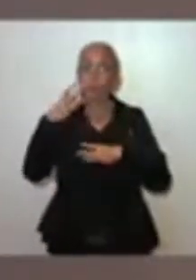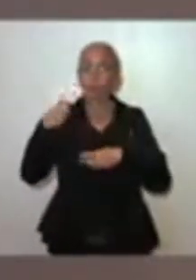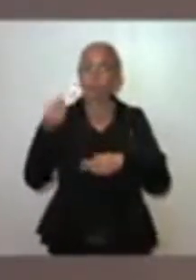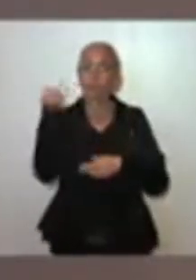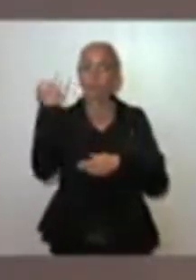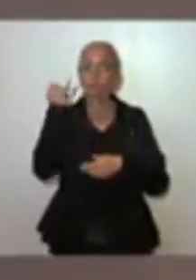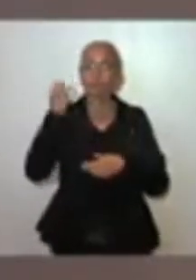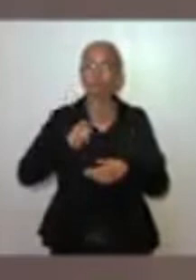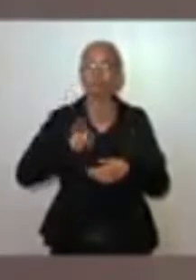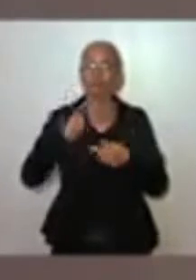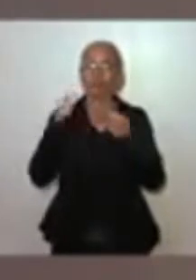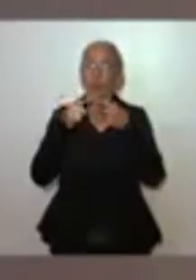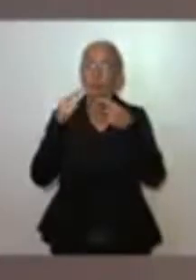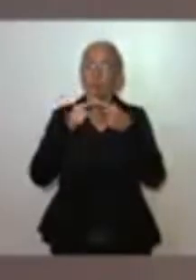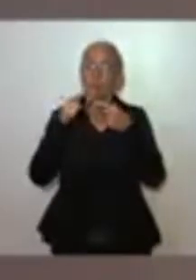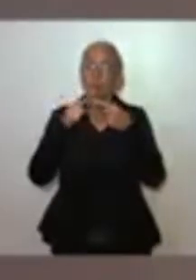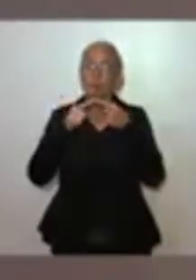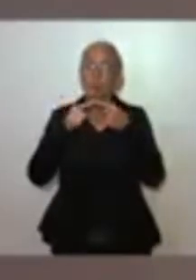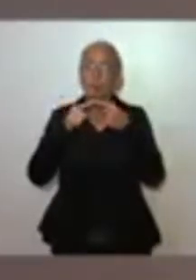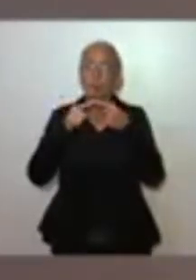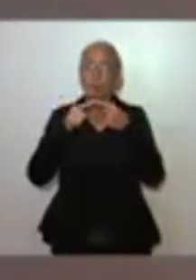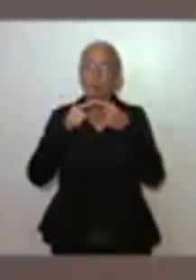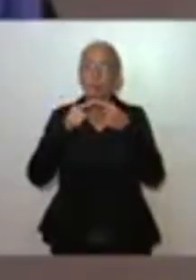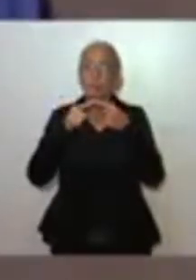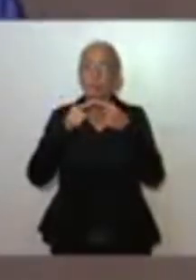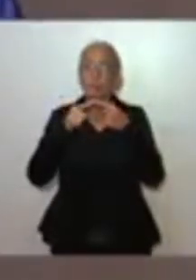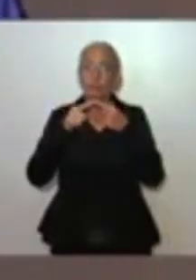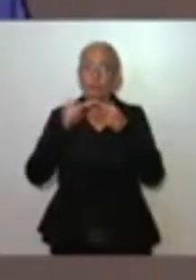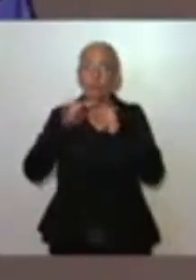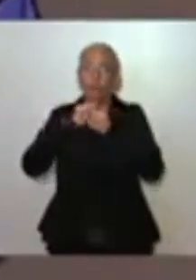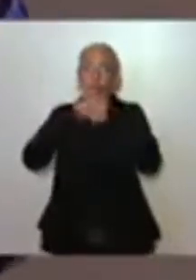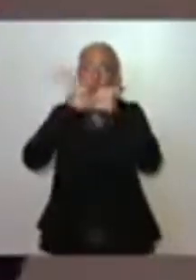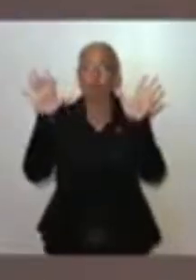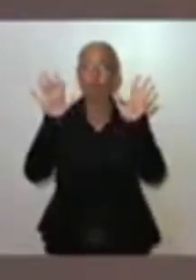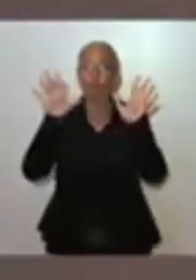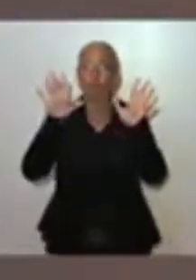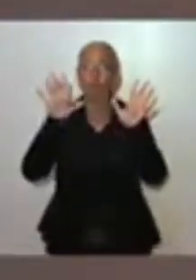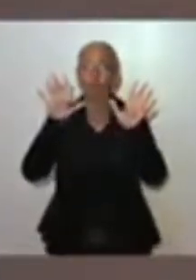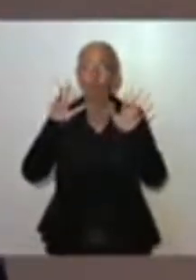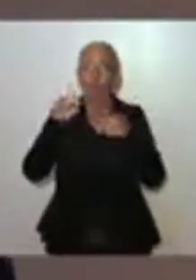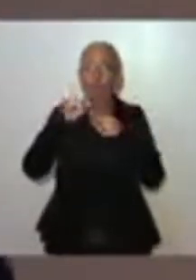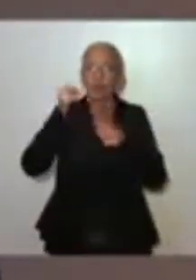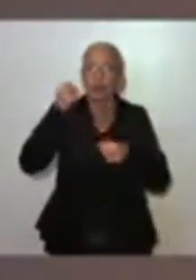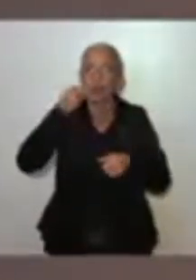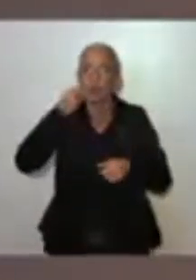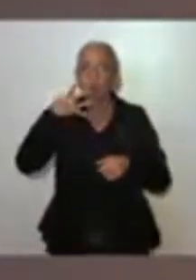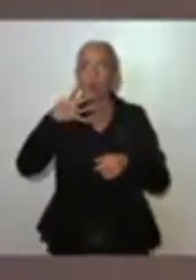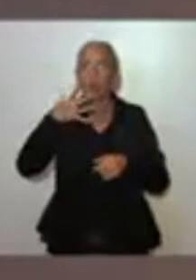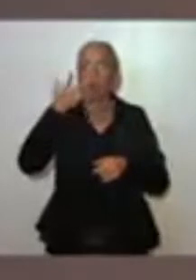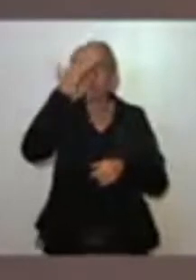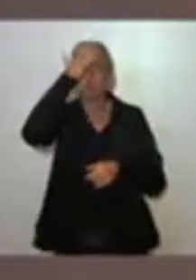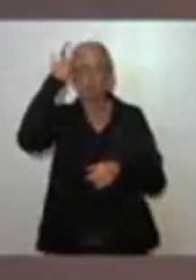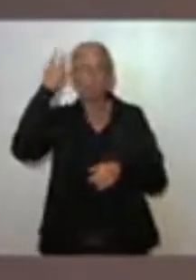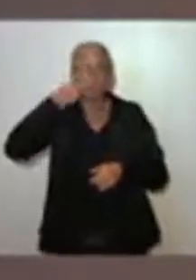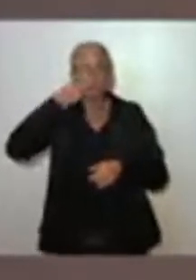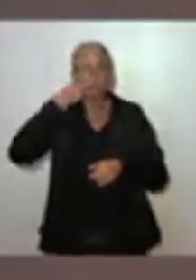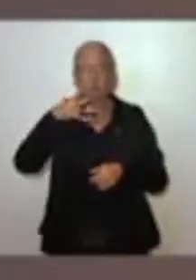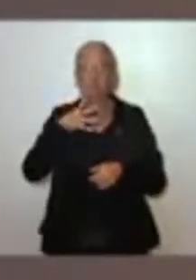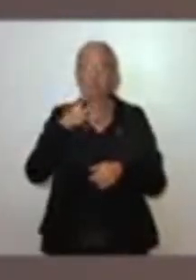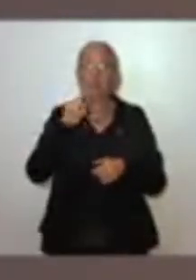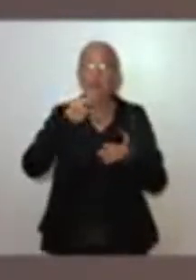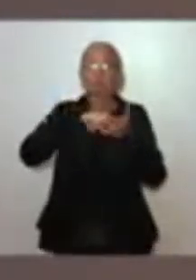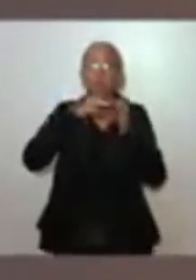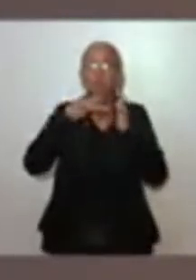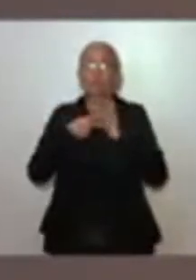o primeiro deles é o mais evidente Olá sejam bons sejam pessoas boas isso